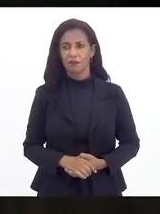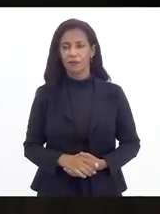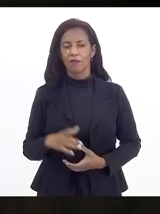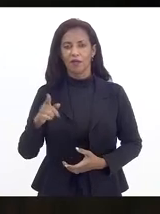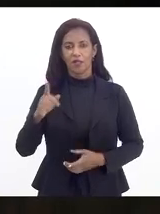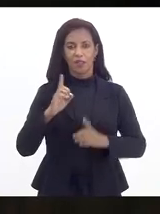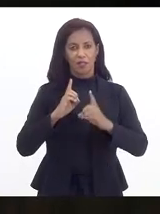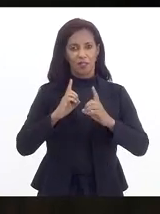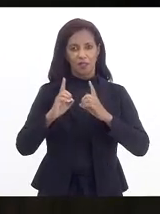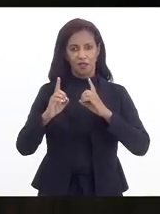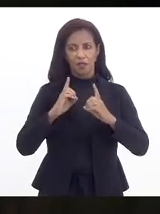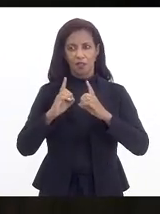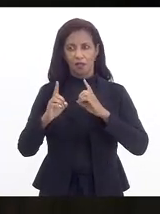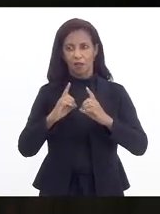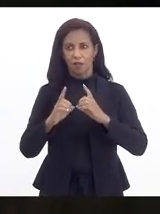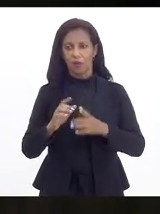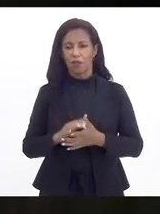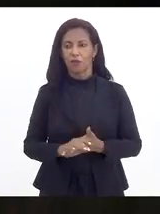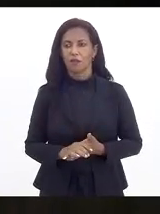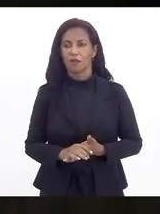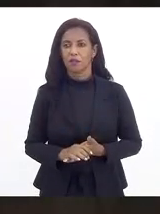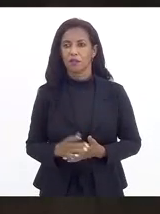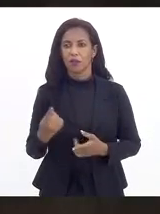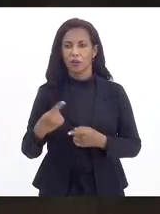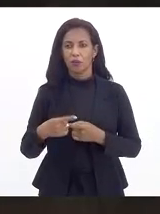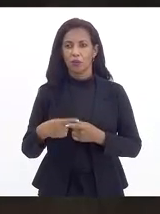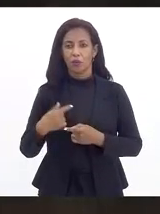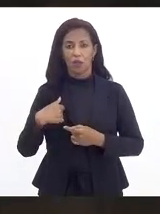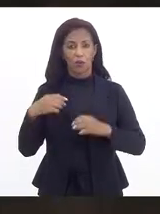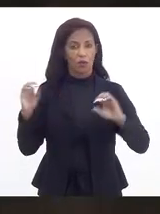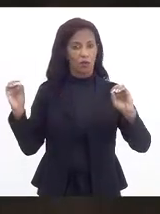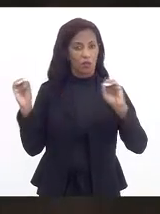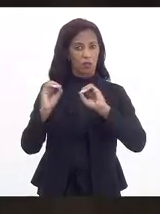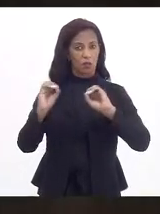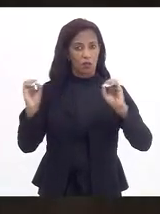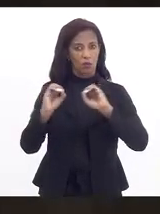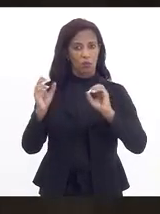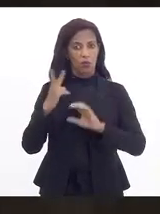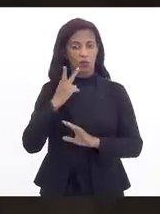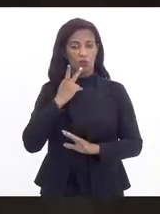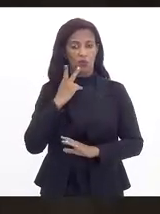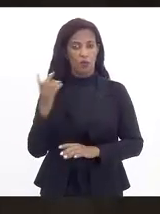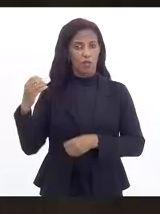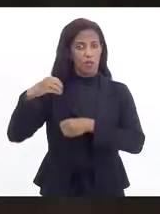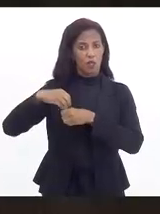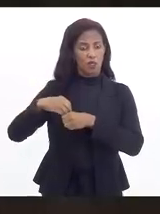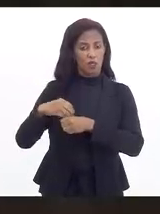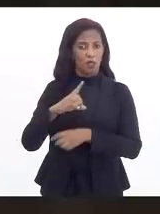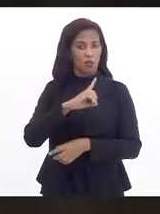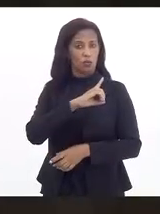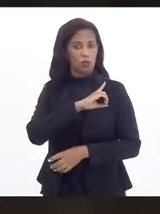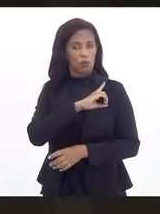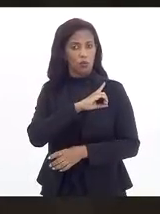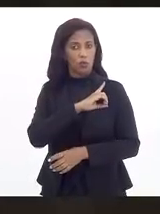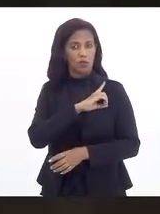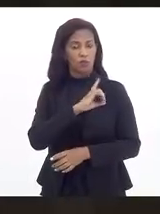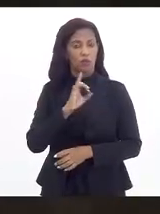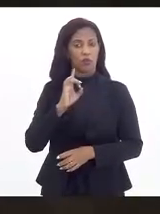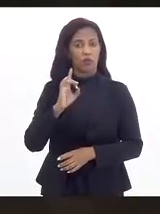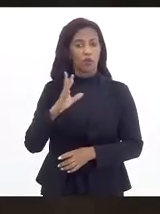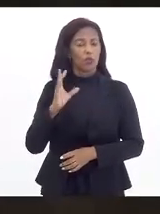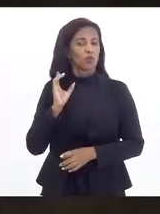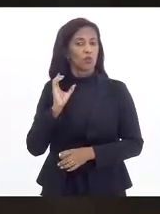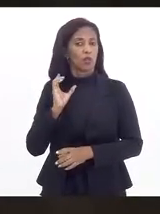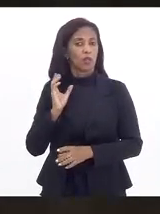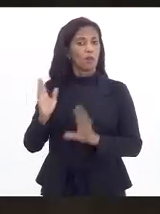Só uma questão, presidente. É porque eu em nenhum momento disse que na Polícia Civil só tem racismo. Racismo institucional é um conceito que quer dizer que,